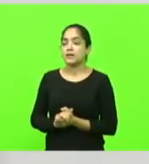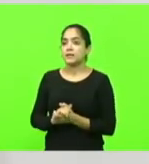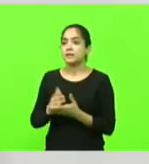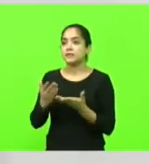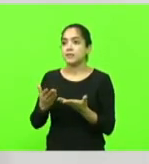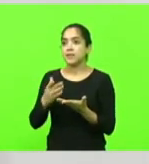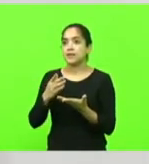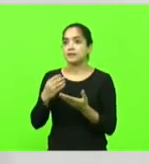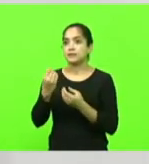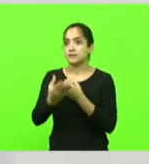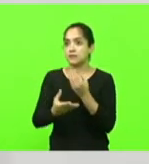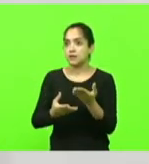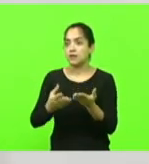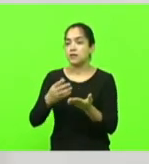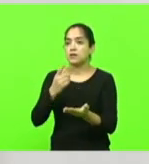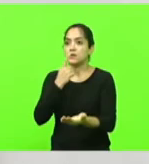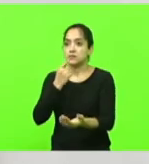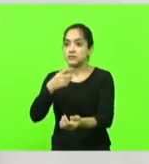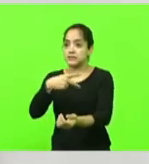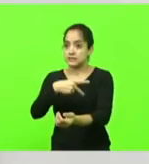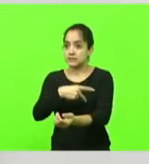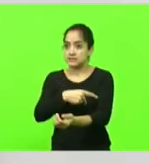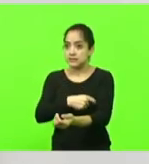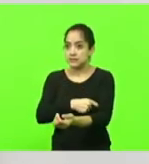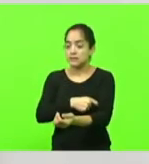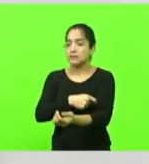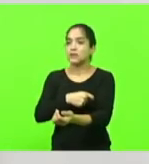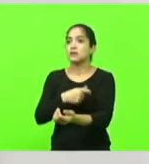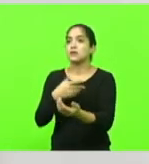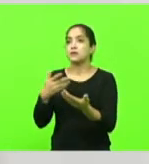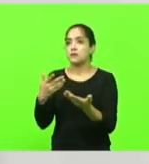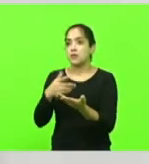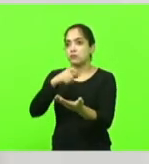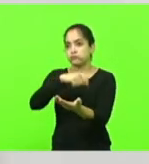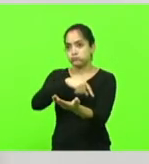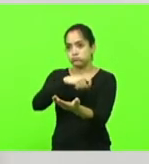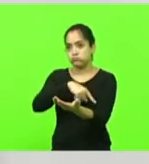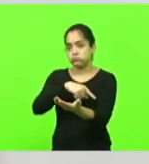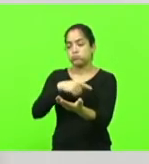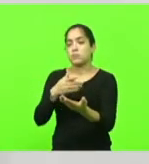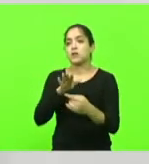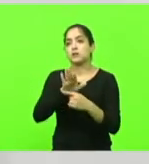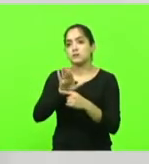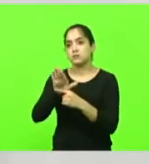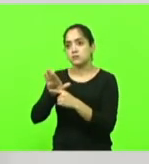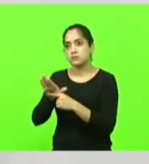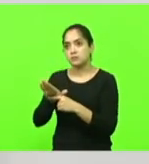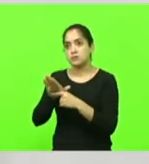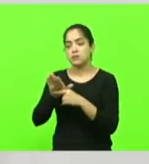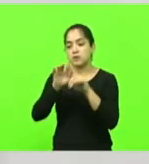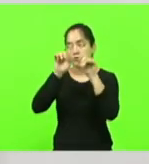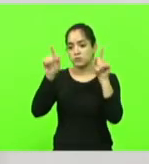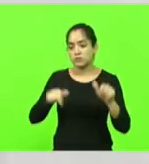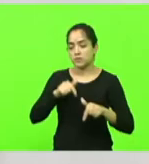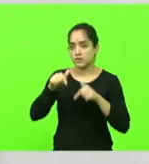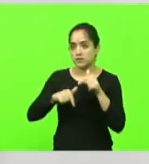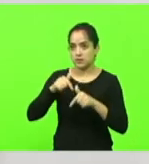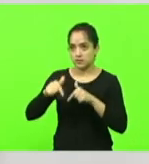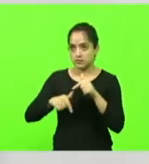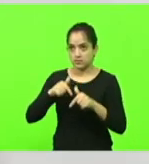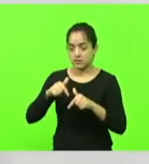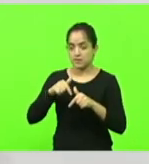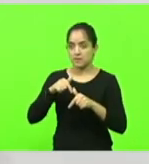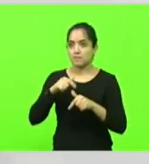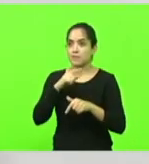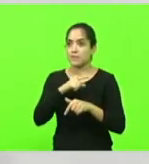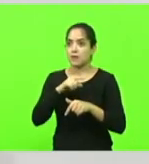a doação de sangue, um ato de amor, essa doação que são dos colaboradores, dos empregados e servidores da unidade do CASEP Xanxerê, no